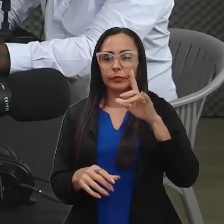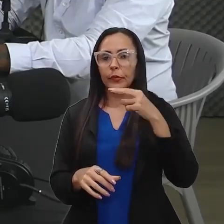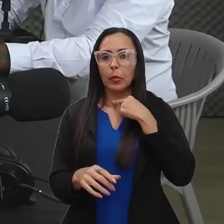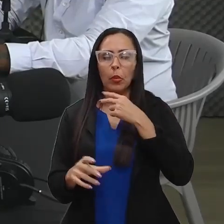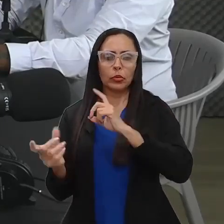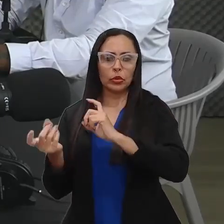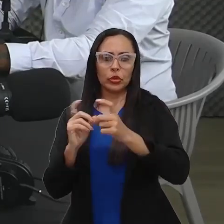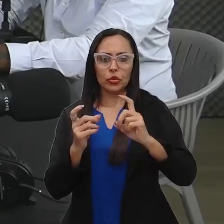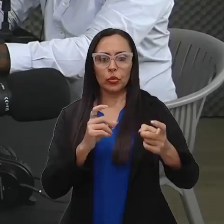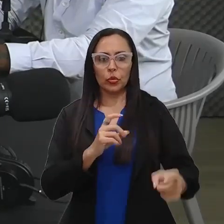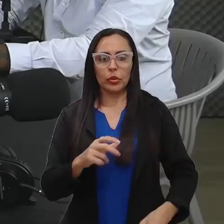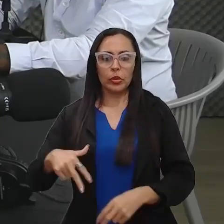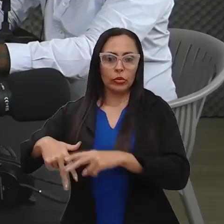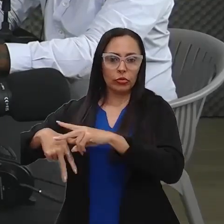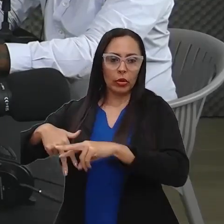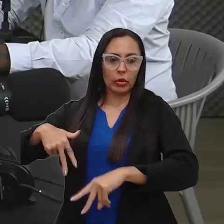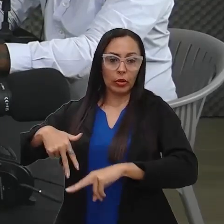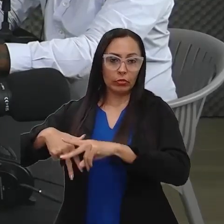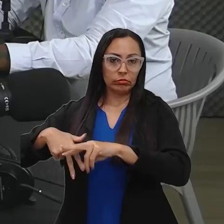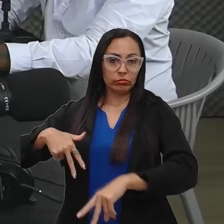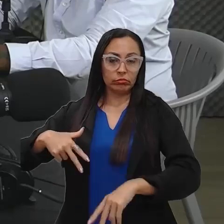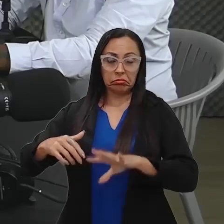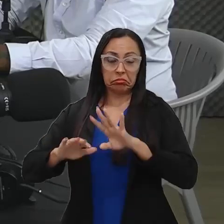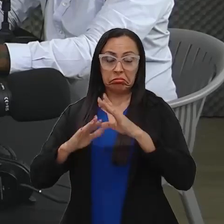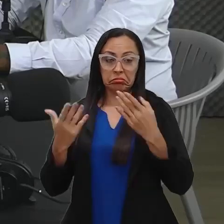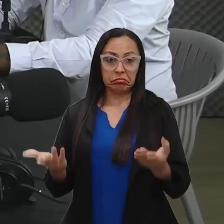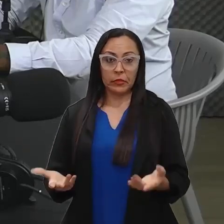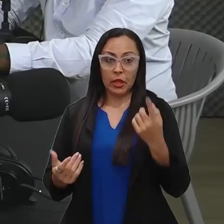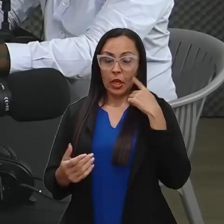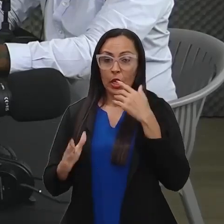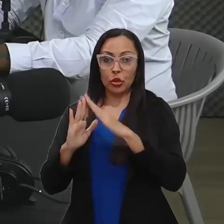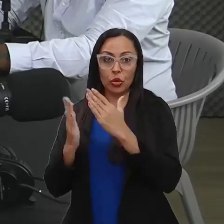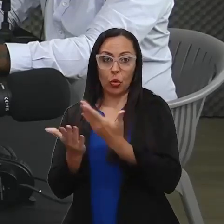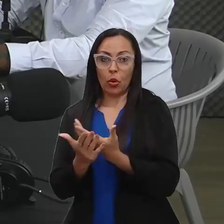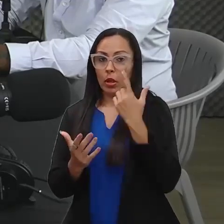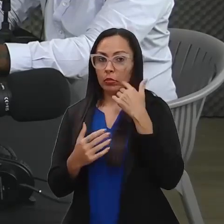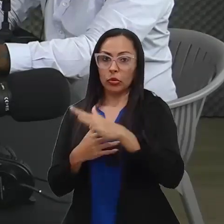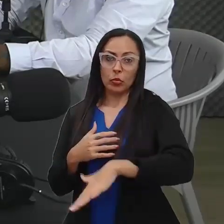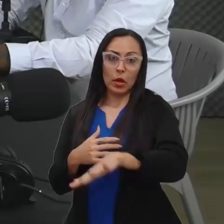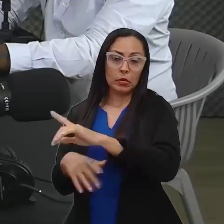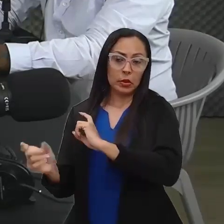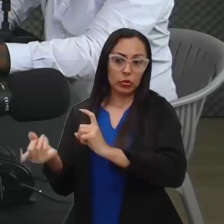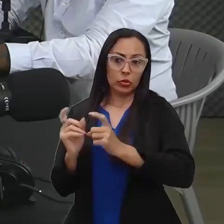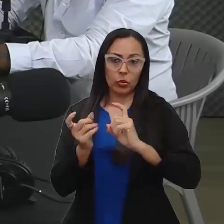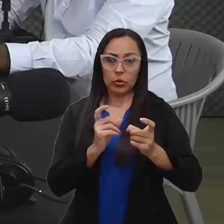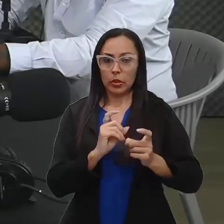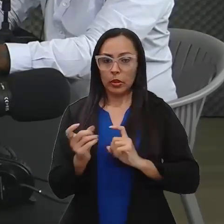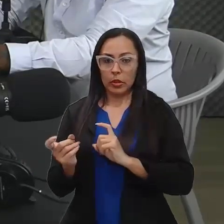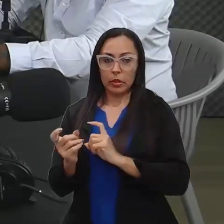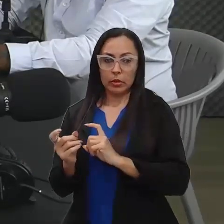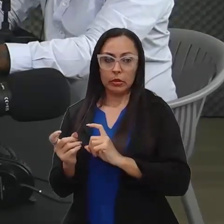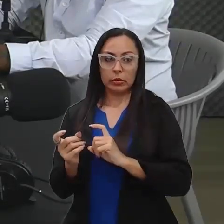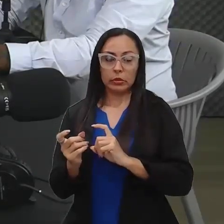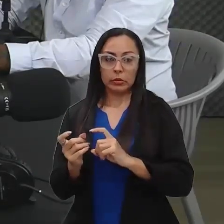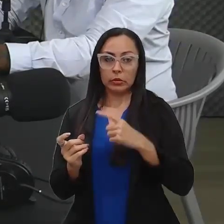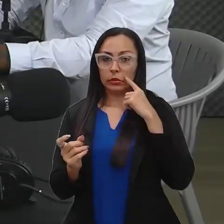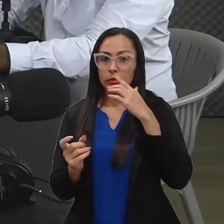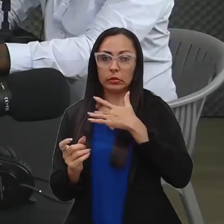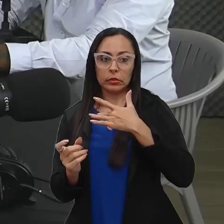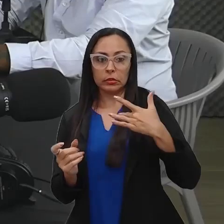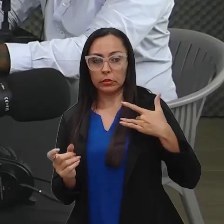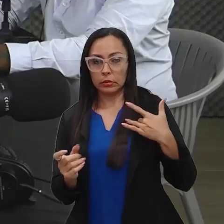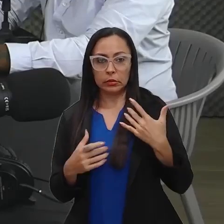discutir gênero, né, ou que a escola não é espaço para discutir a questão da